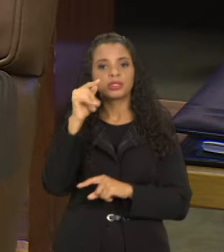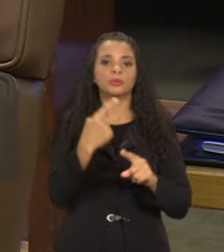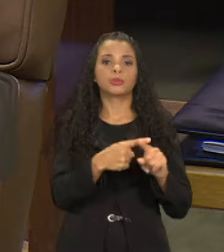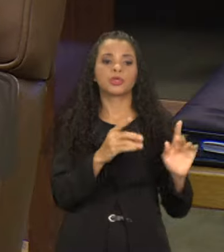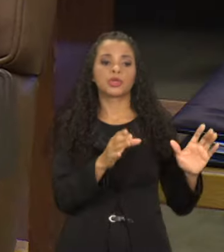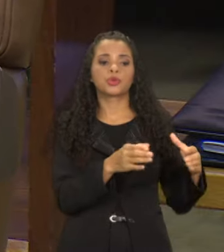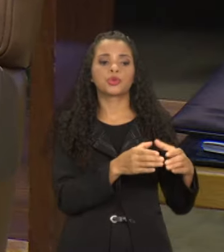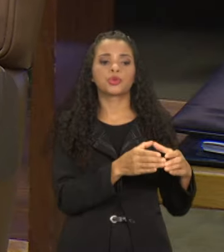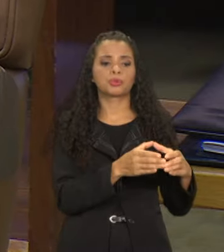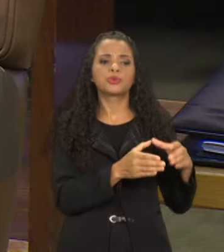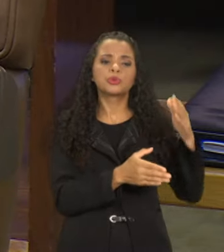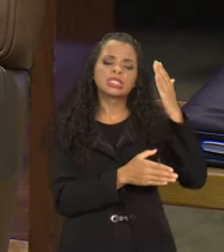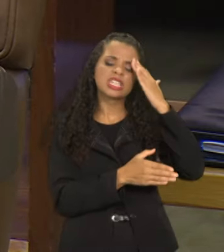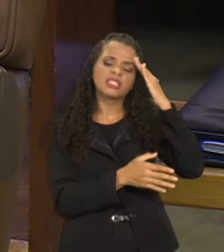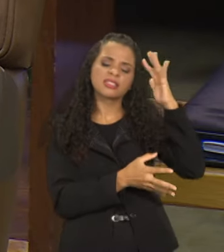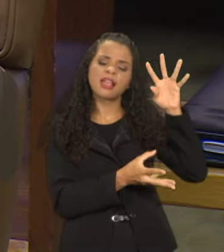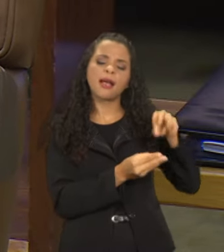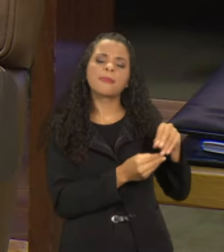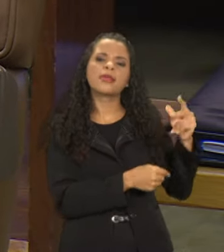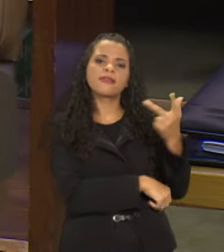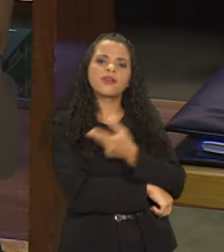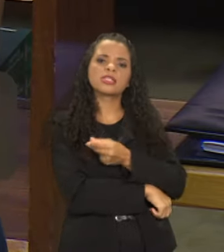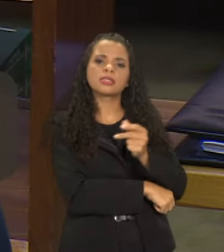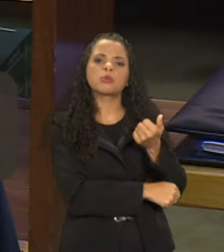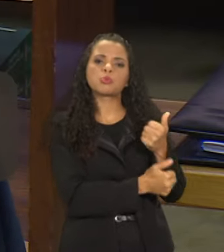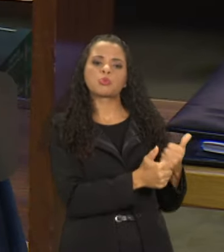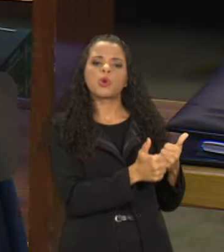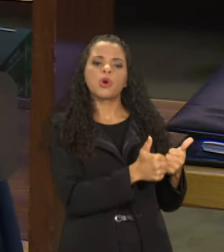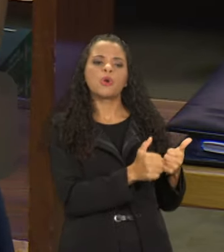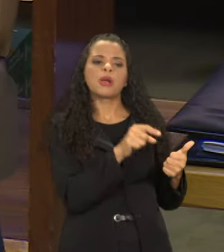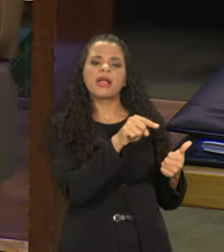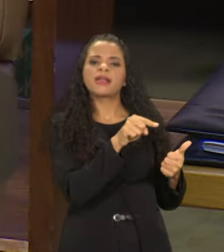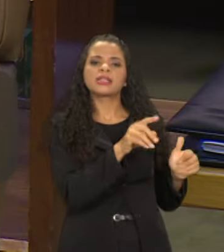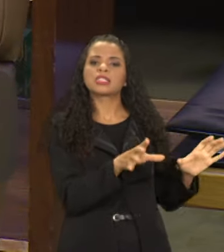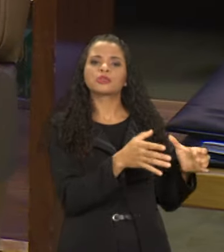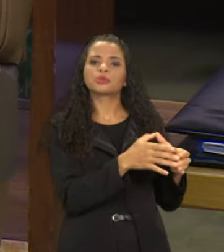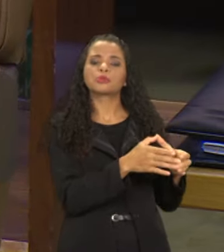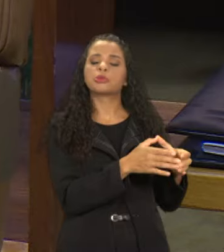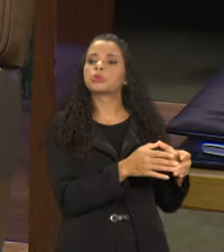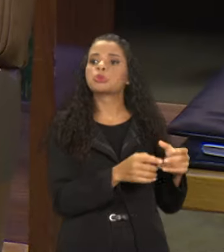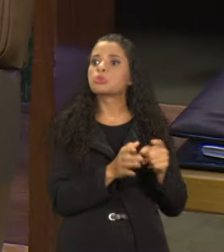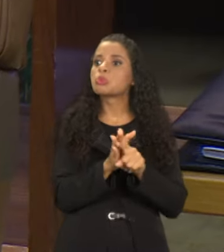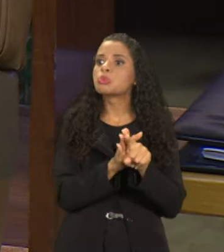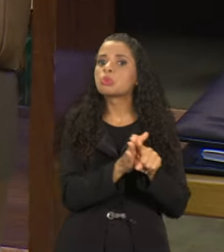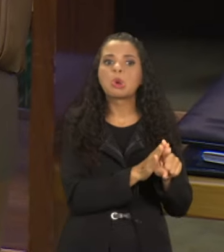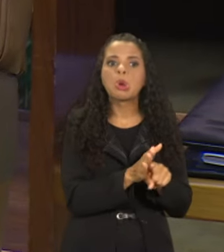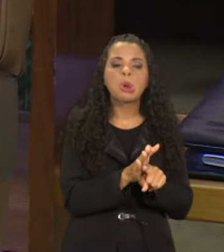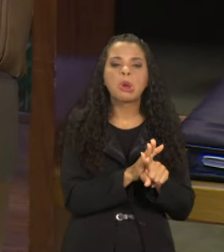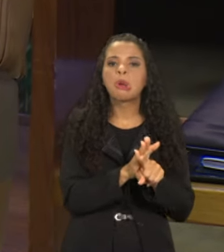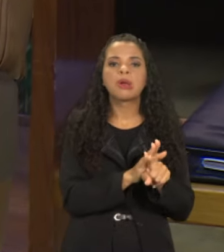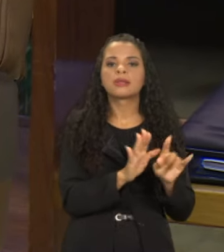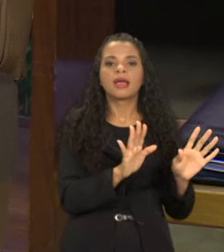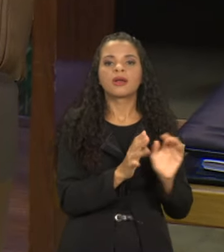é protetiva. Então, esses não ficam buscando essa informação. A mesma coisa a questão da Terra